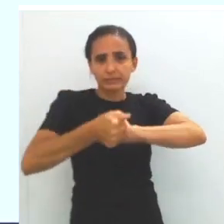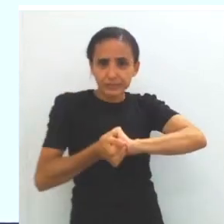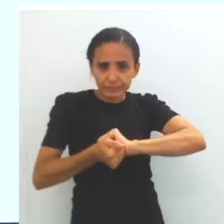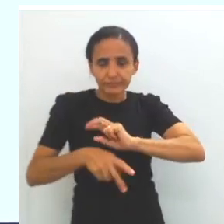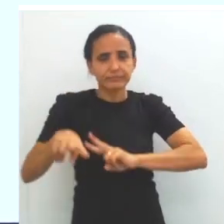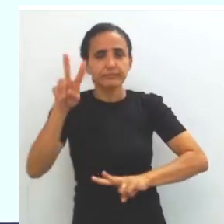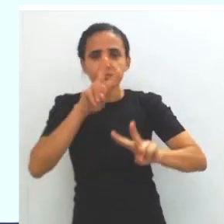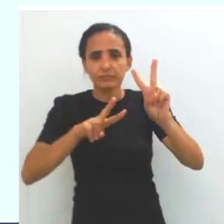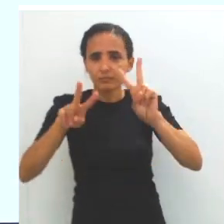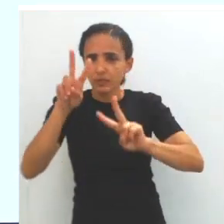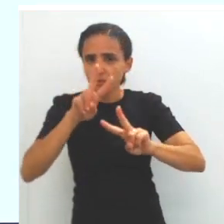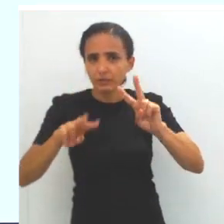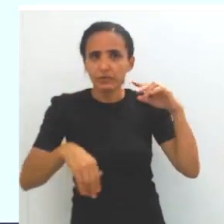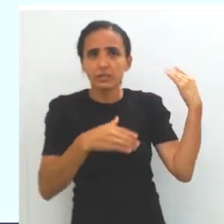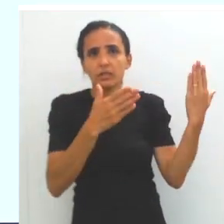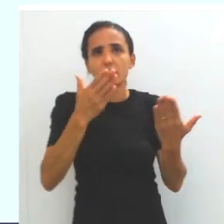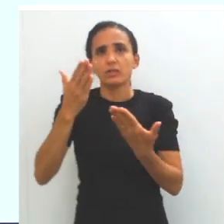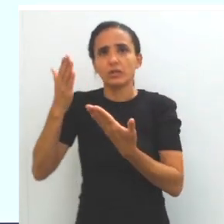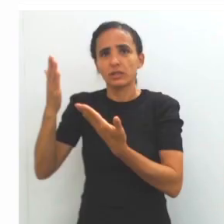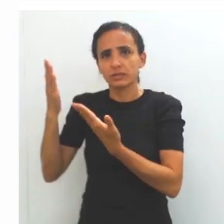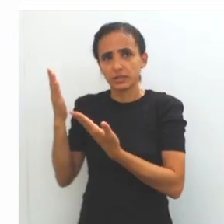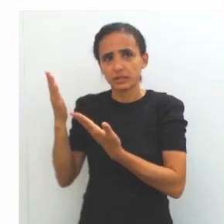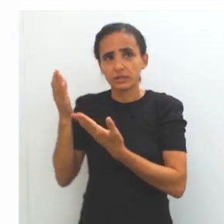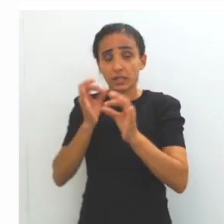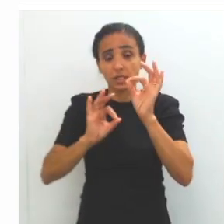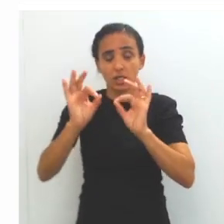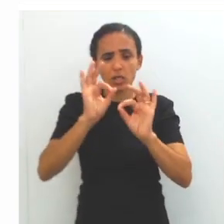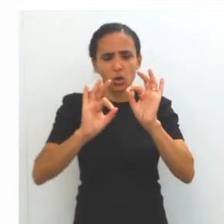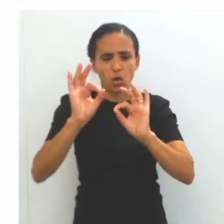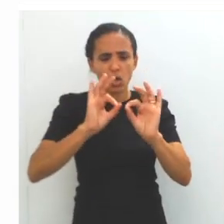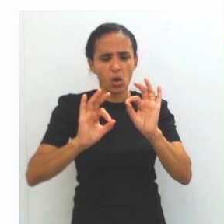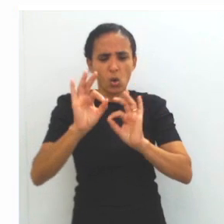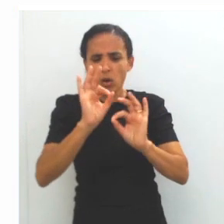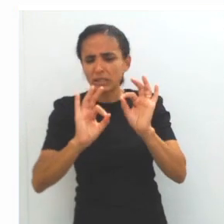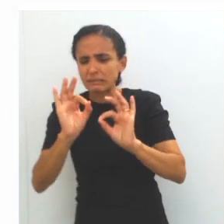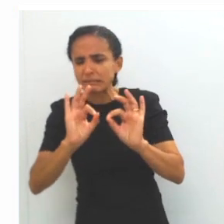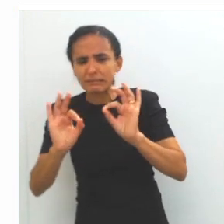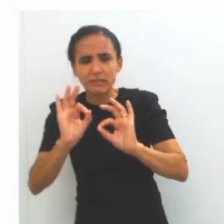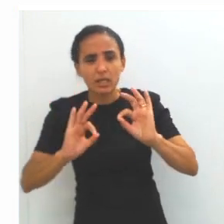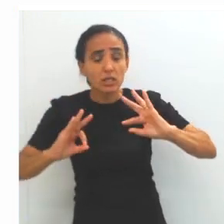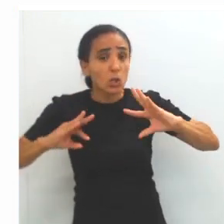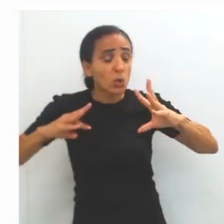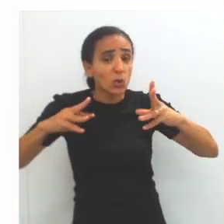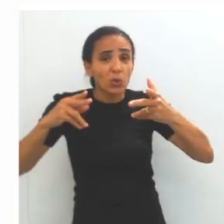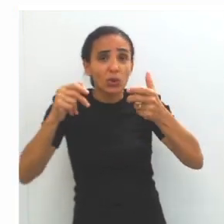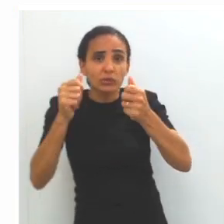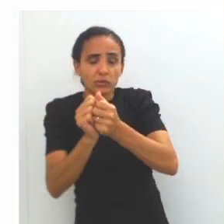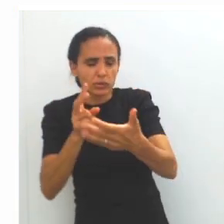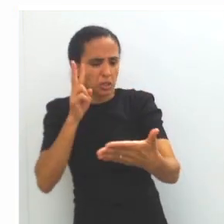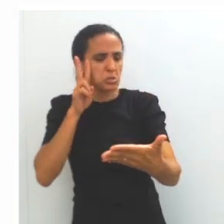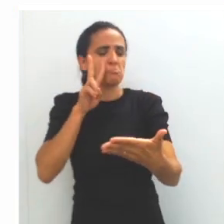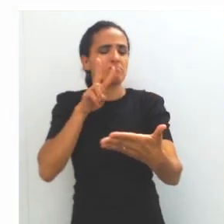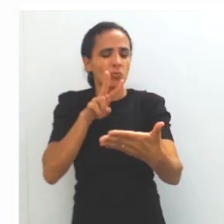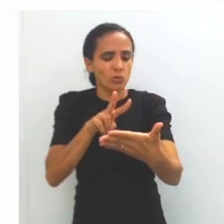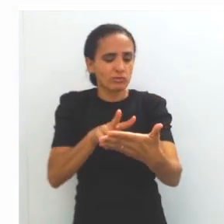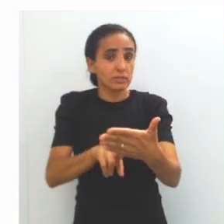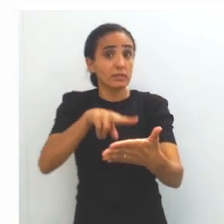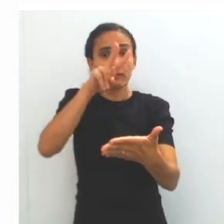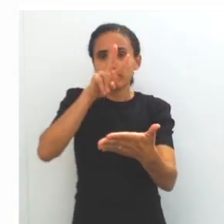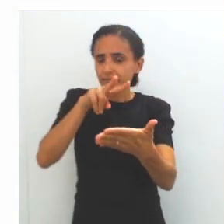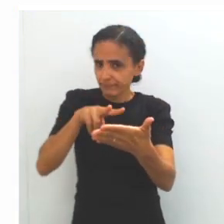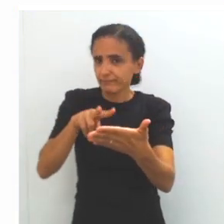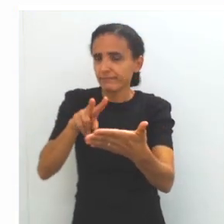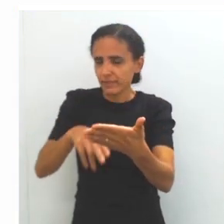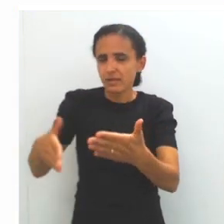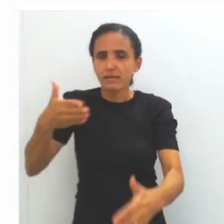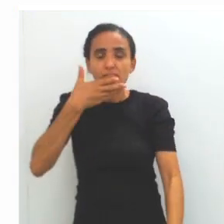ponto focal. Olha a imagem, a lente convergente, o que tinha passado da